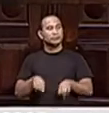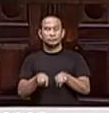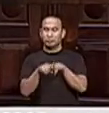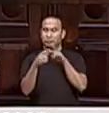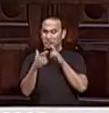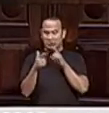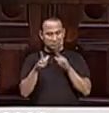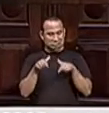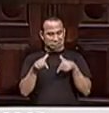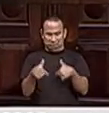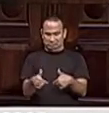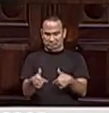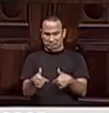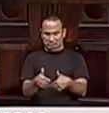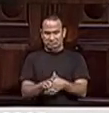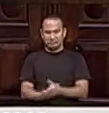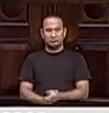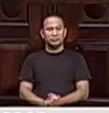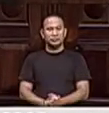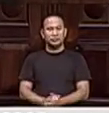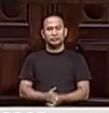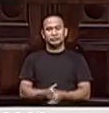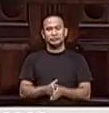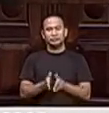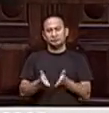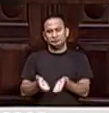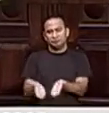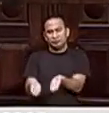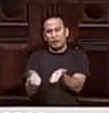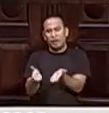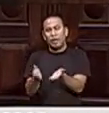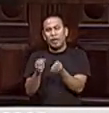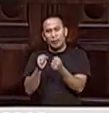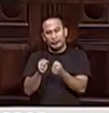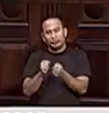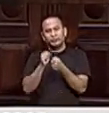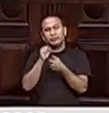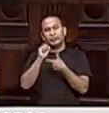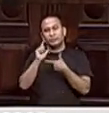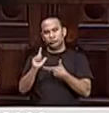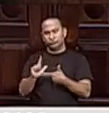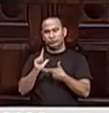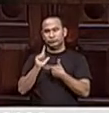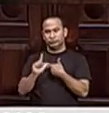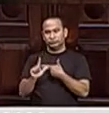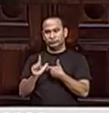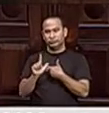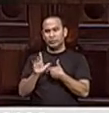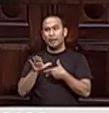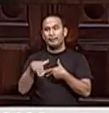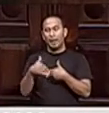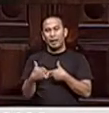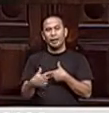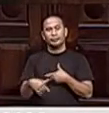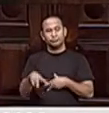haveria necessidade de encaminhar ao Poder Legislativo. Mas o próprio